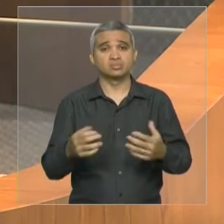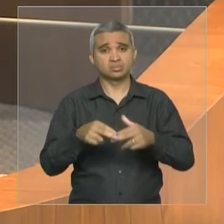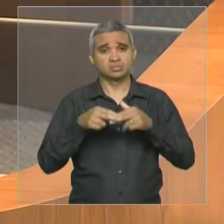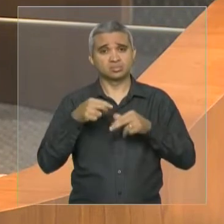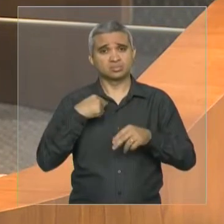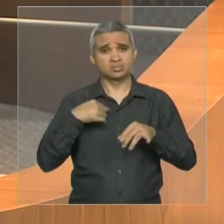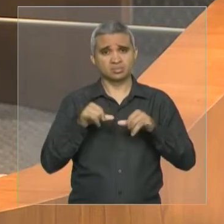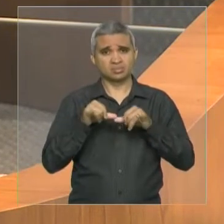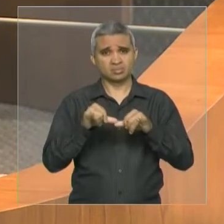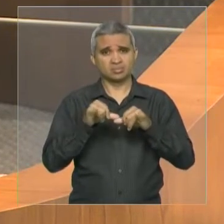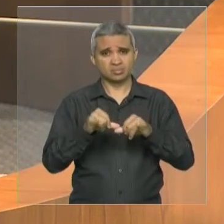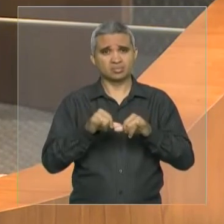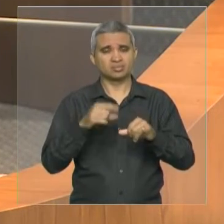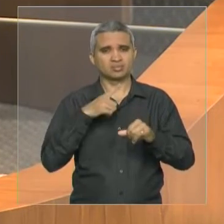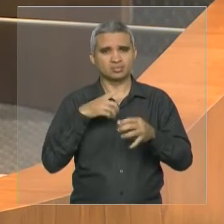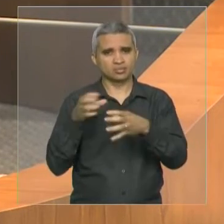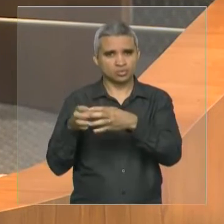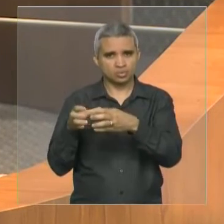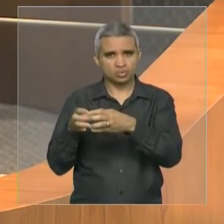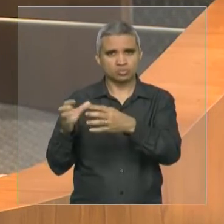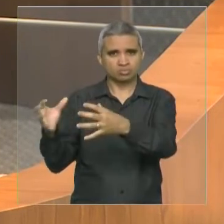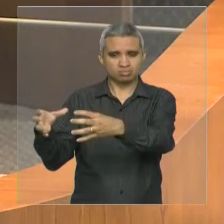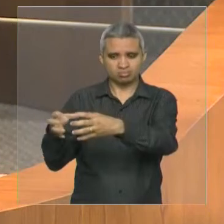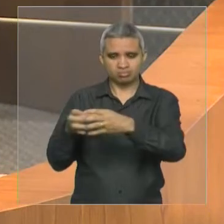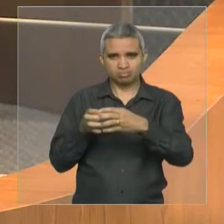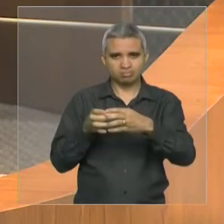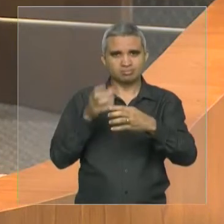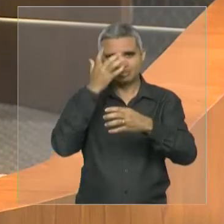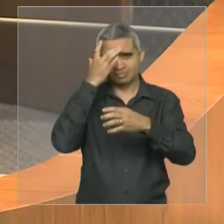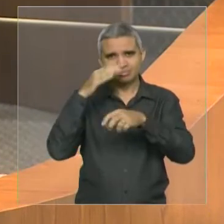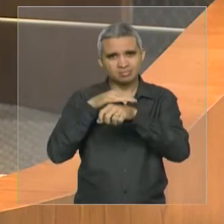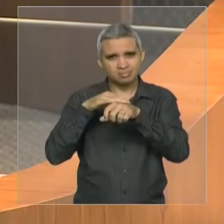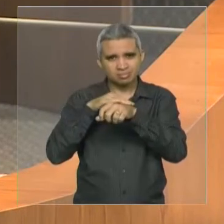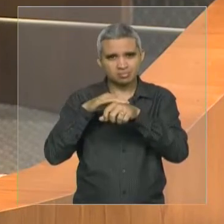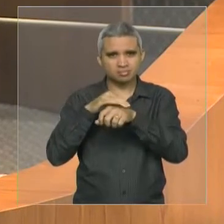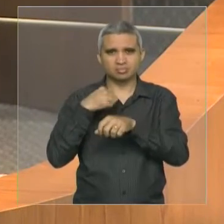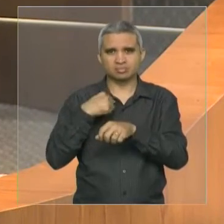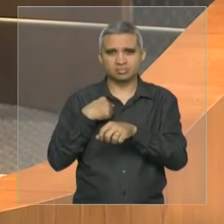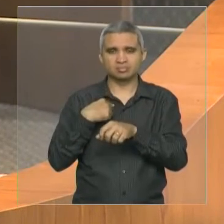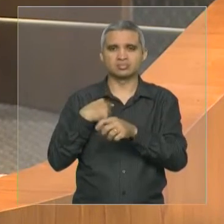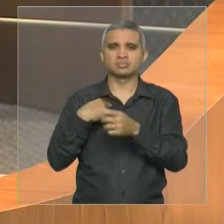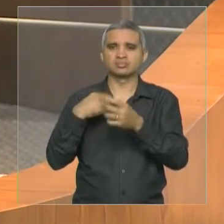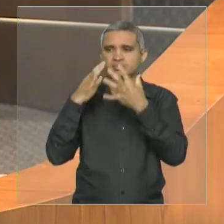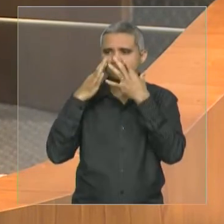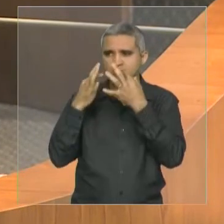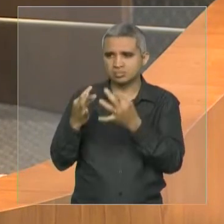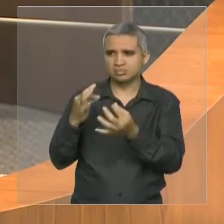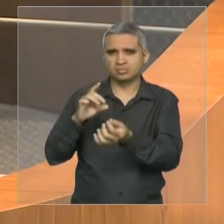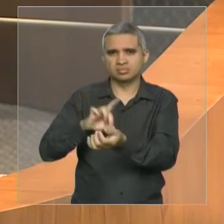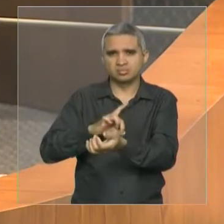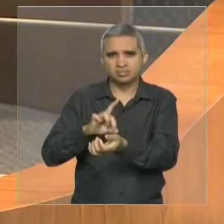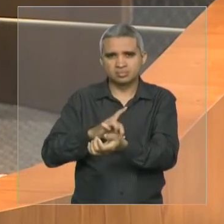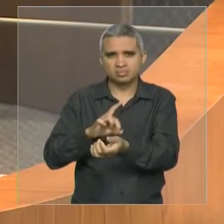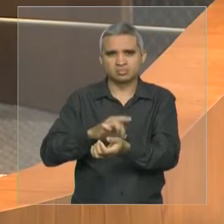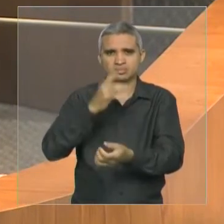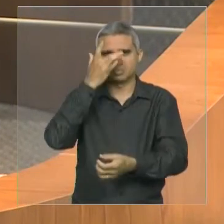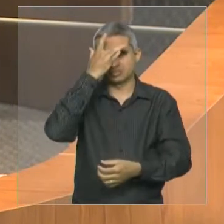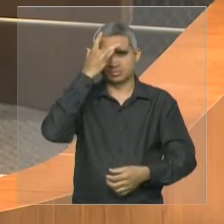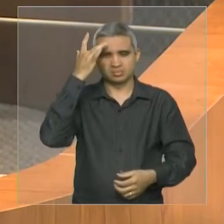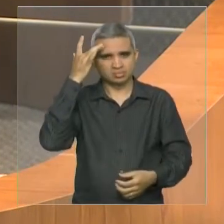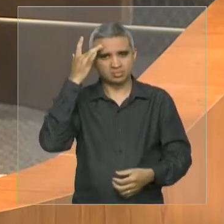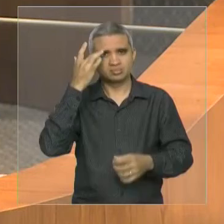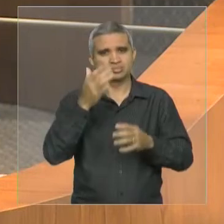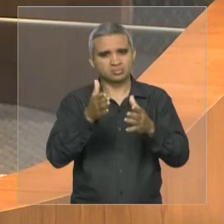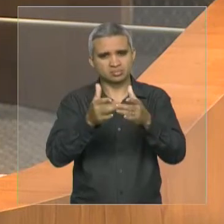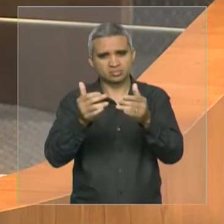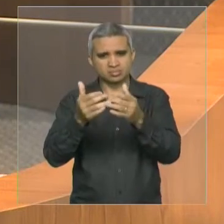Assembleia. Então, o que eu venho hoje aqui, senhor presidente, é no sentido de pedir aos meus colegas que nos ajude, na verdade, a essa